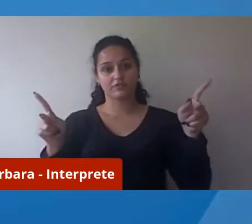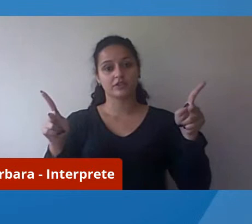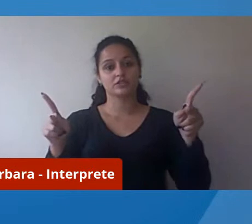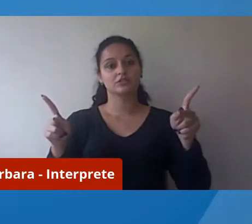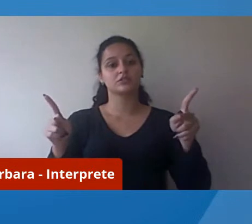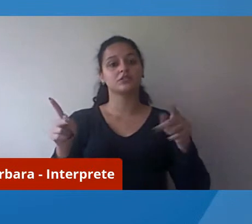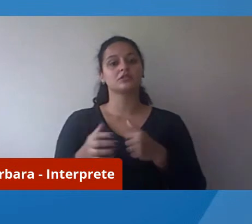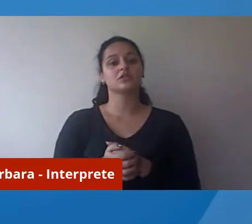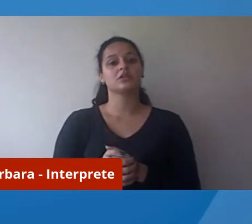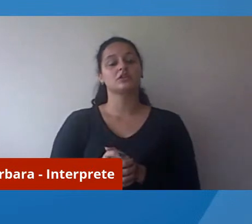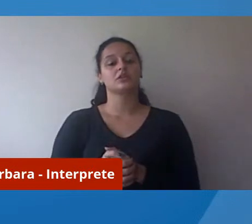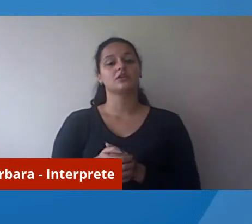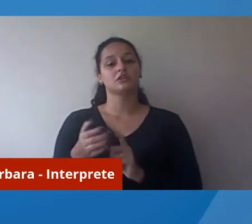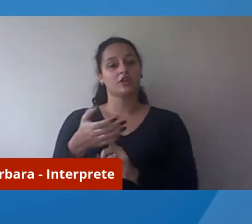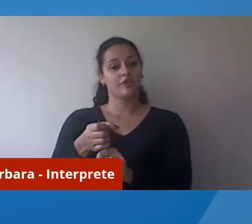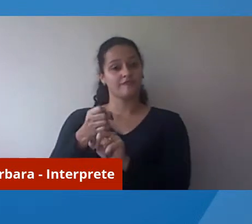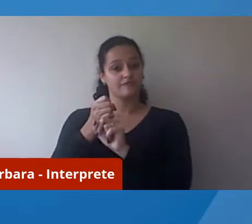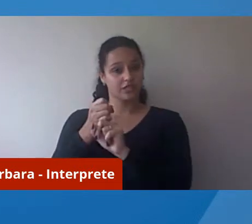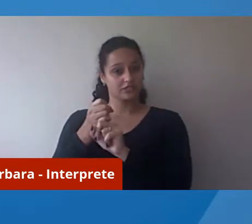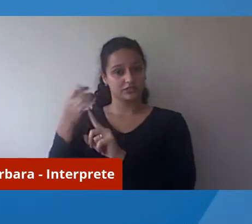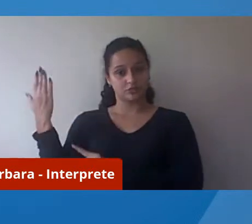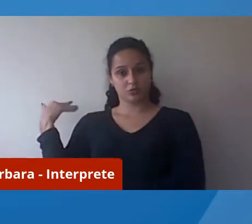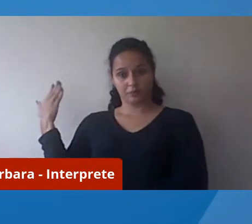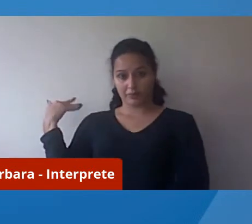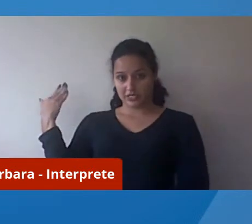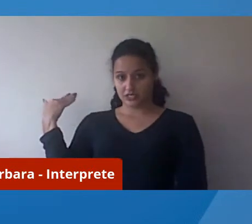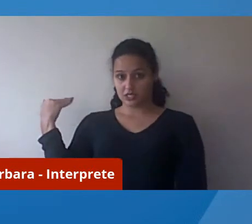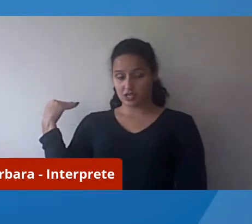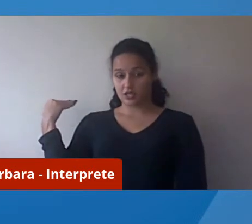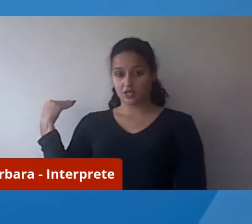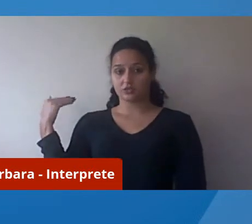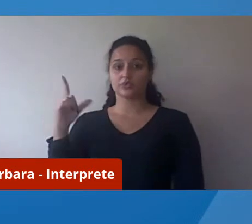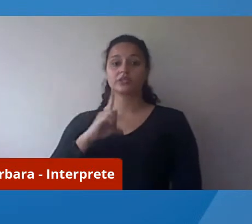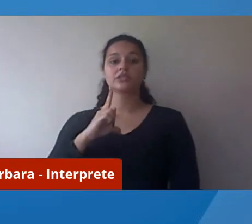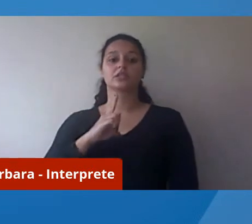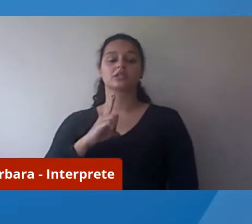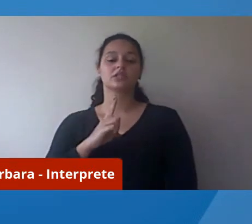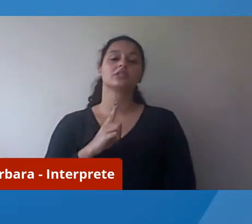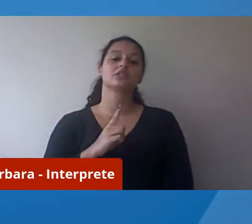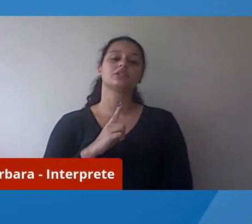né, tinha por tendência